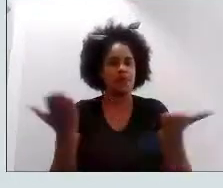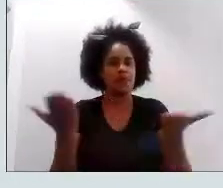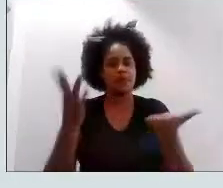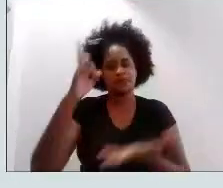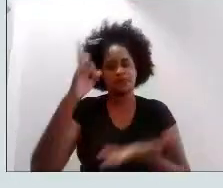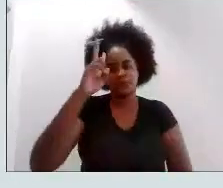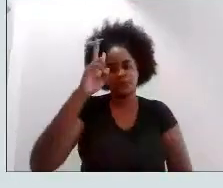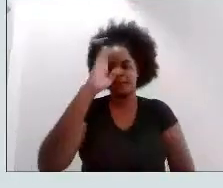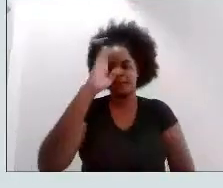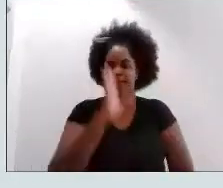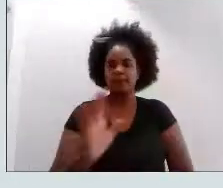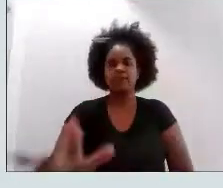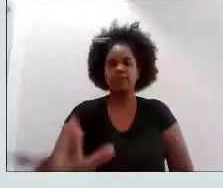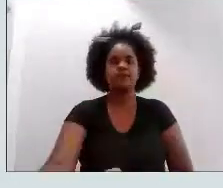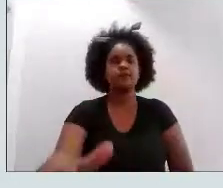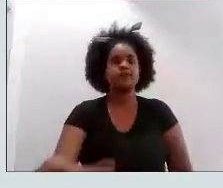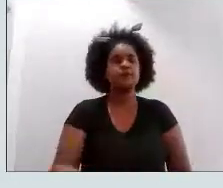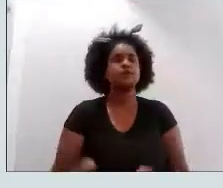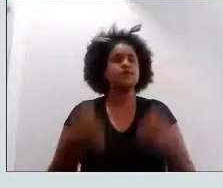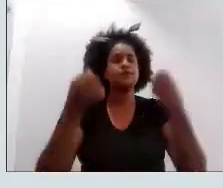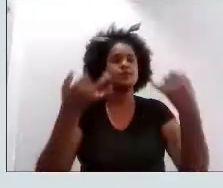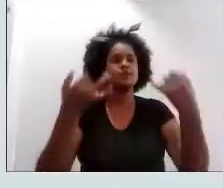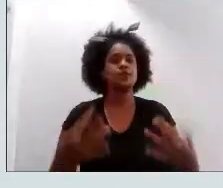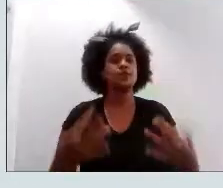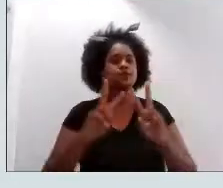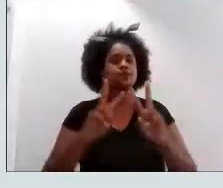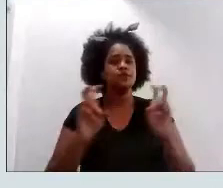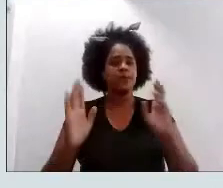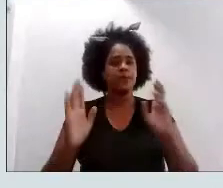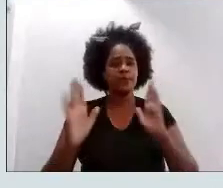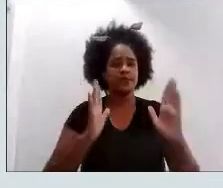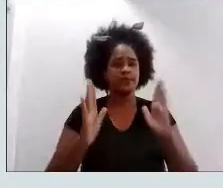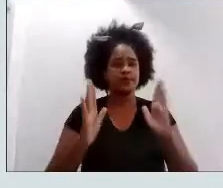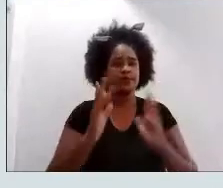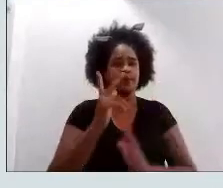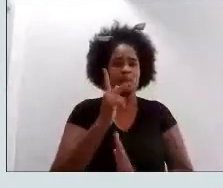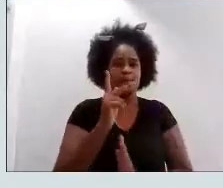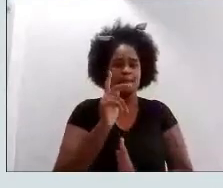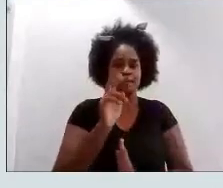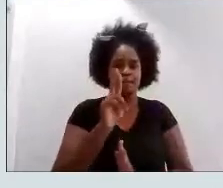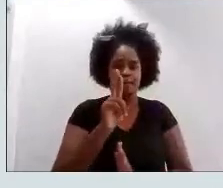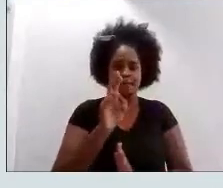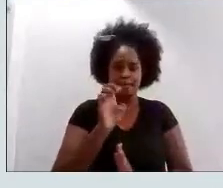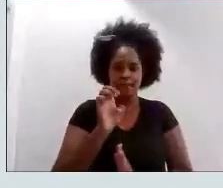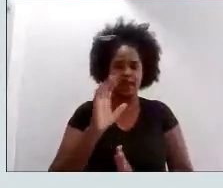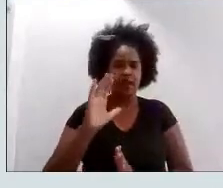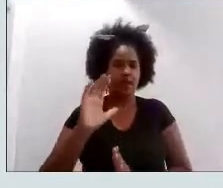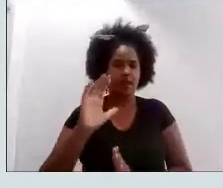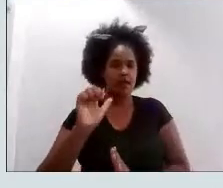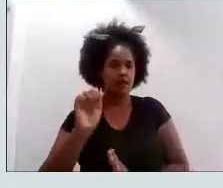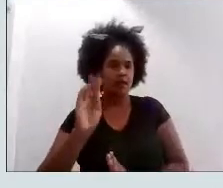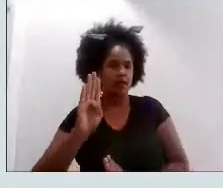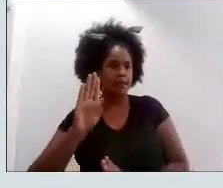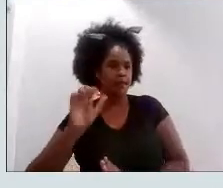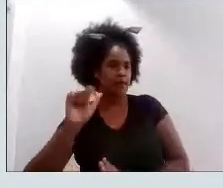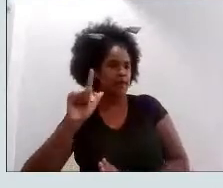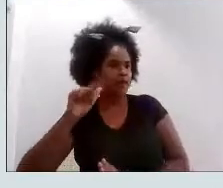período pré-cabralino, a chegada dos portugueses e os primeiros anos da